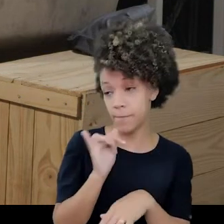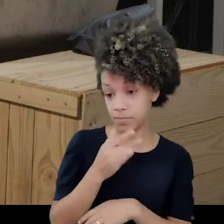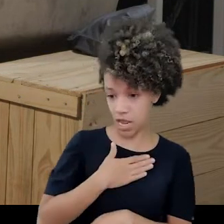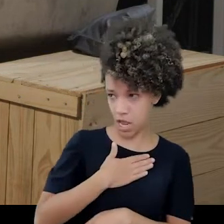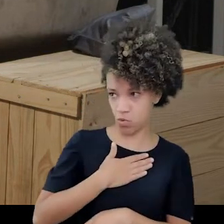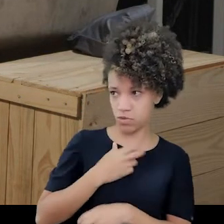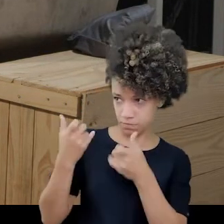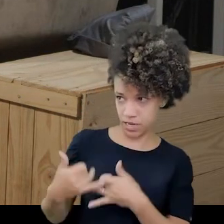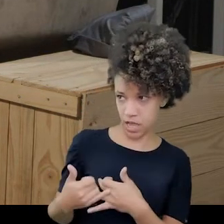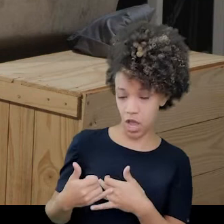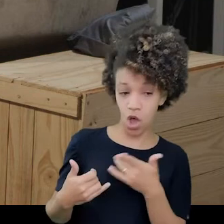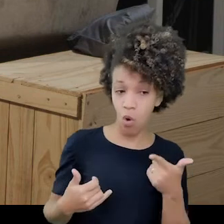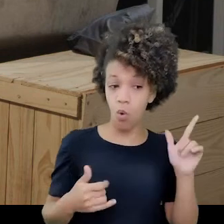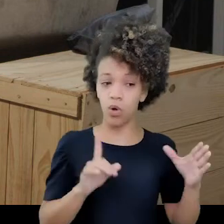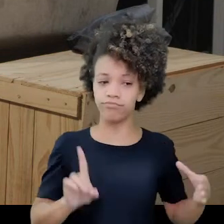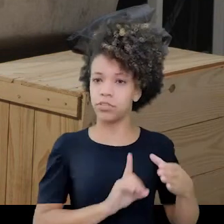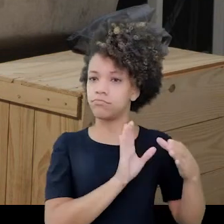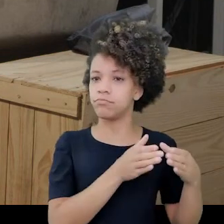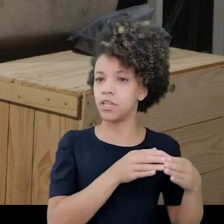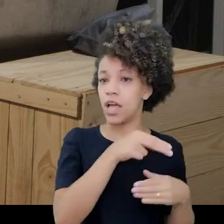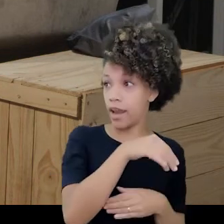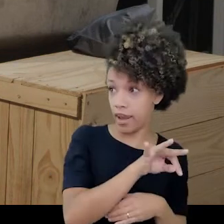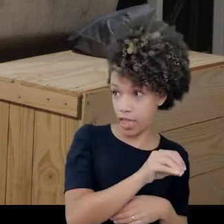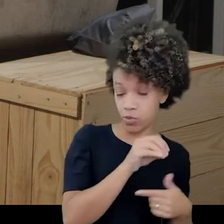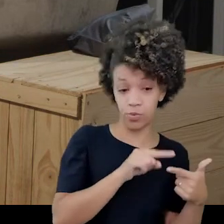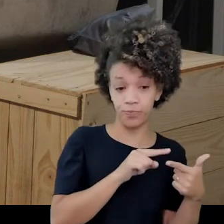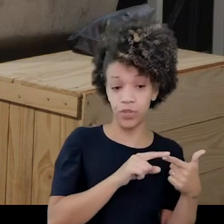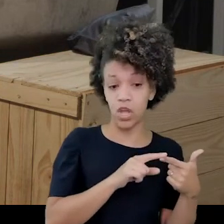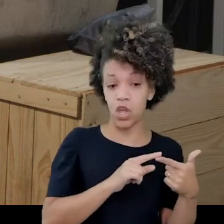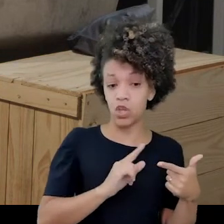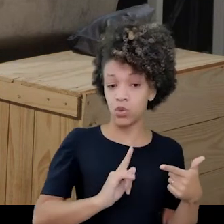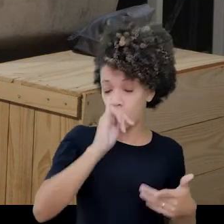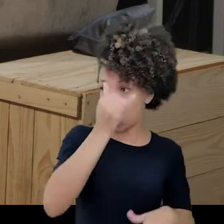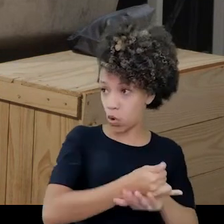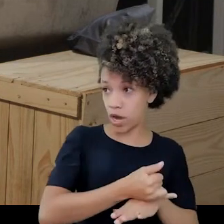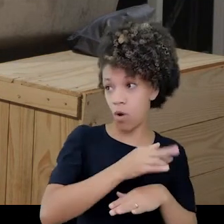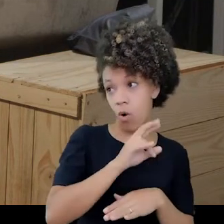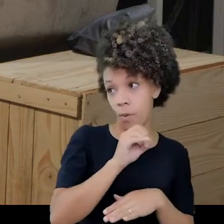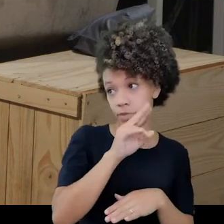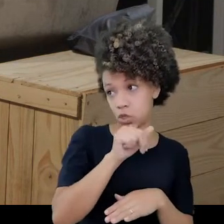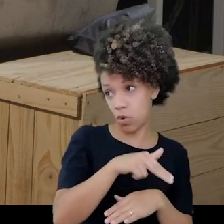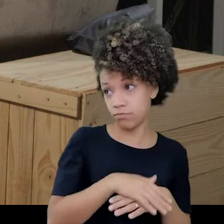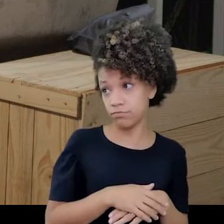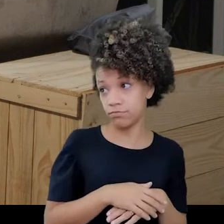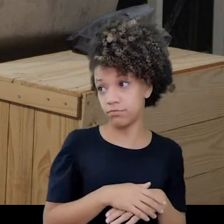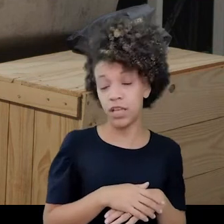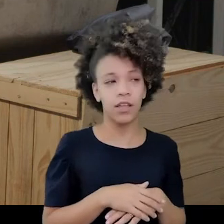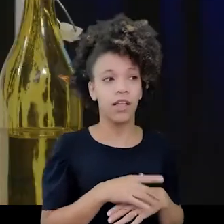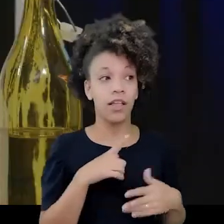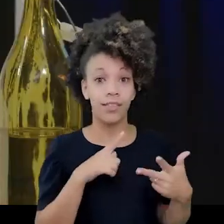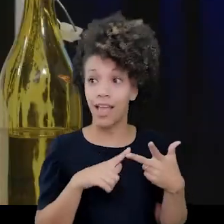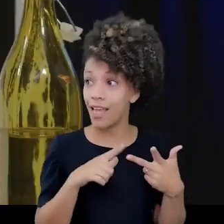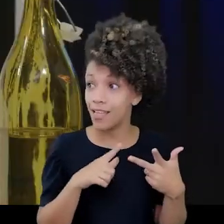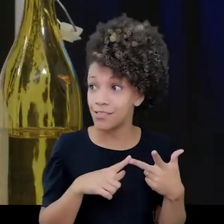alguma coisa eu e a outra coisa eu dizer isso do lado do Pinheiro neto do lado do Coronel Robson tá do lado da manhã eu não posso